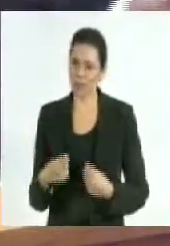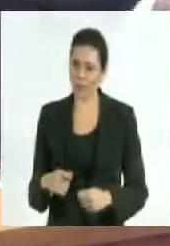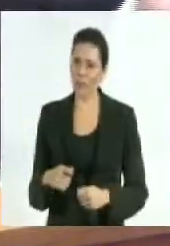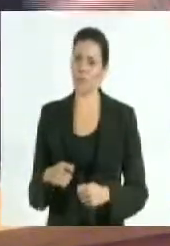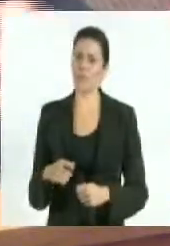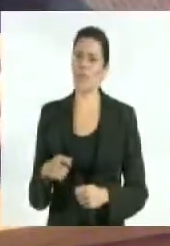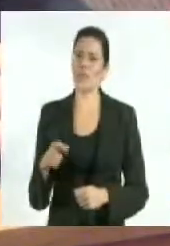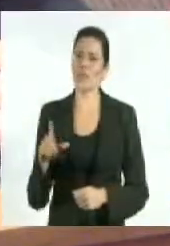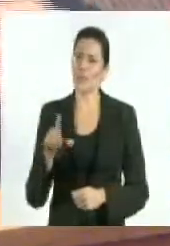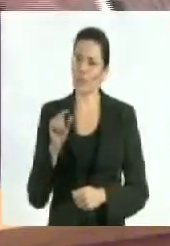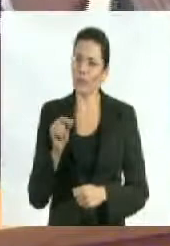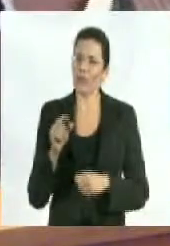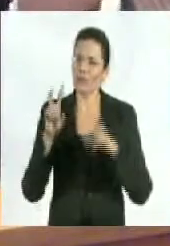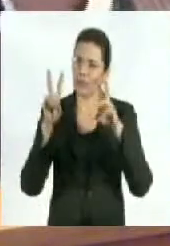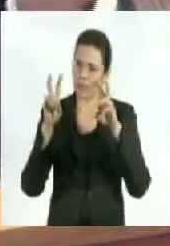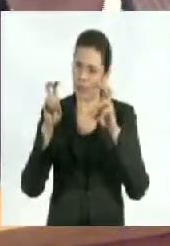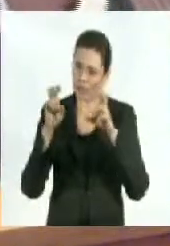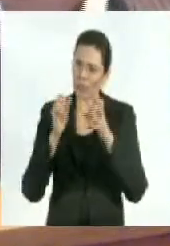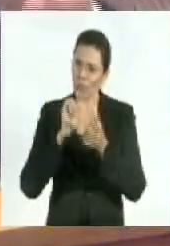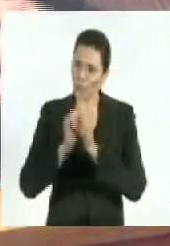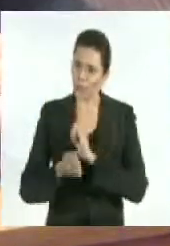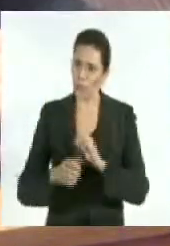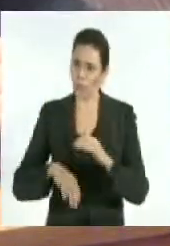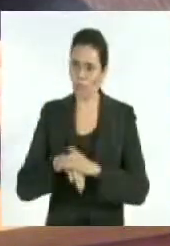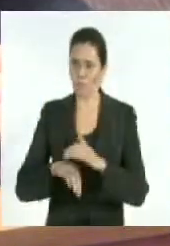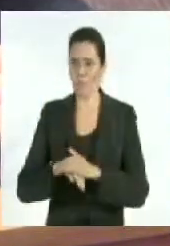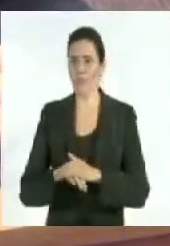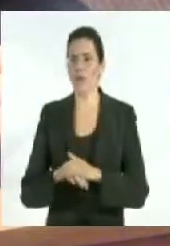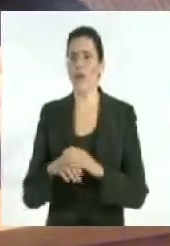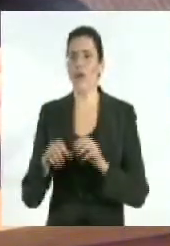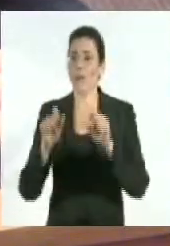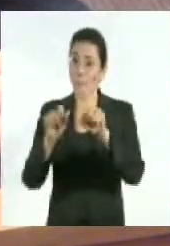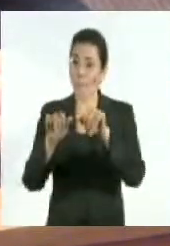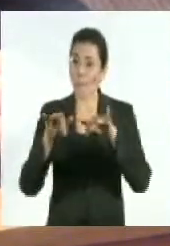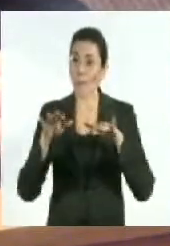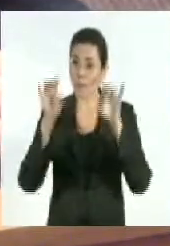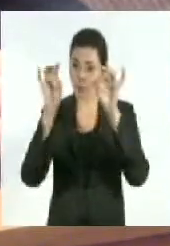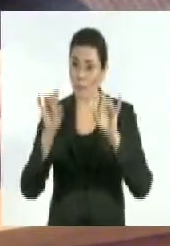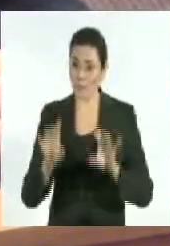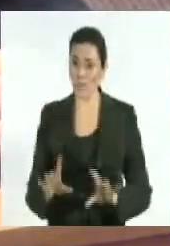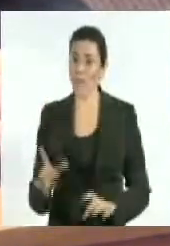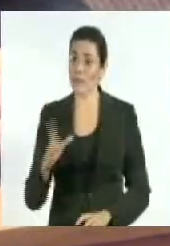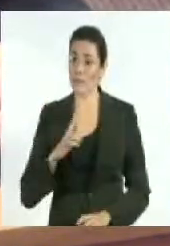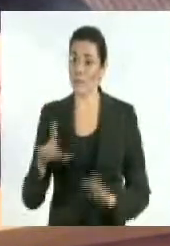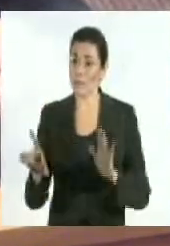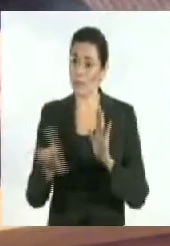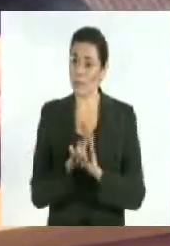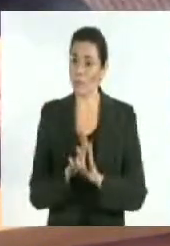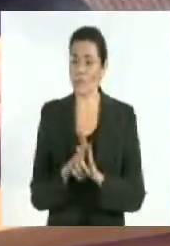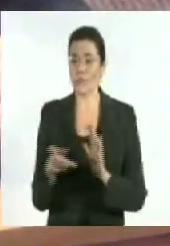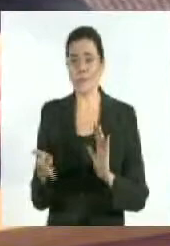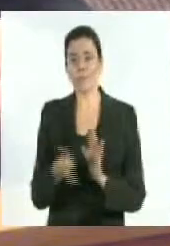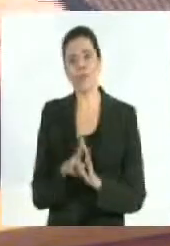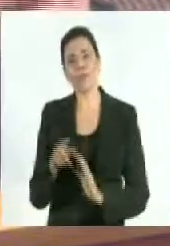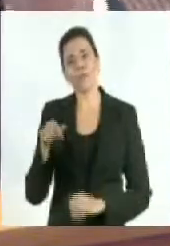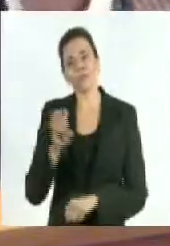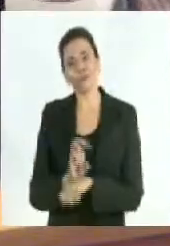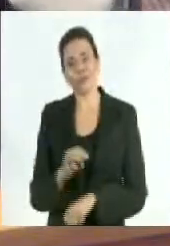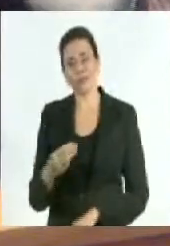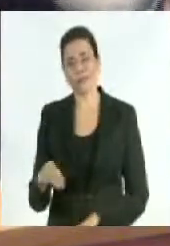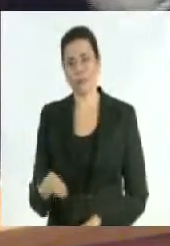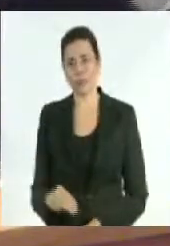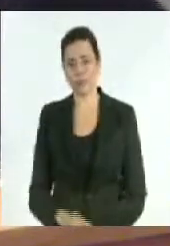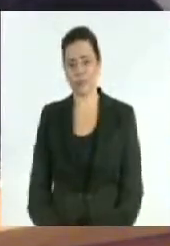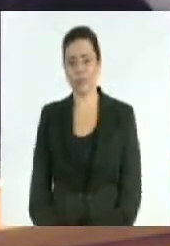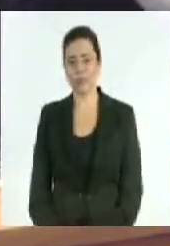esporte como um todo, que existe a lei de incentivo ao esporte, né, que já vigora no Estado do Maranhão, mas que essa lei de incentivo ao esporte chegue